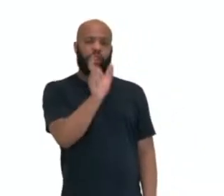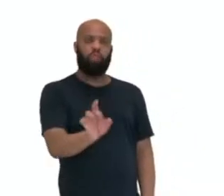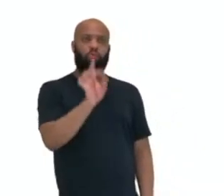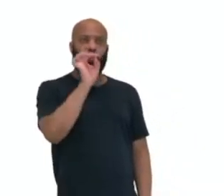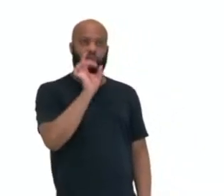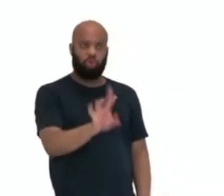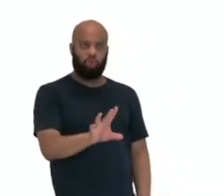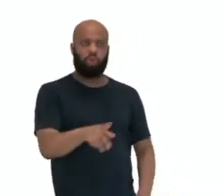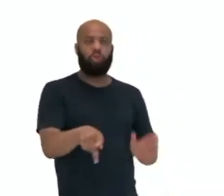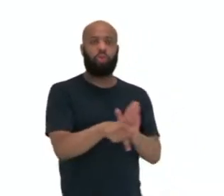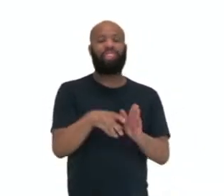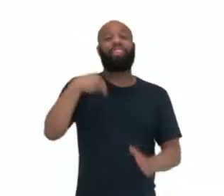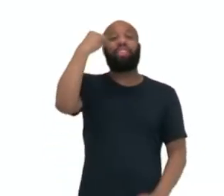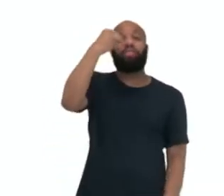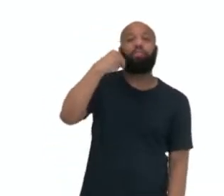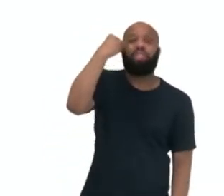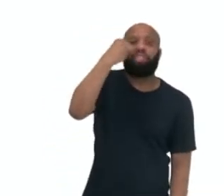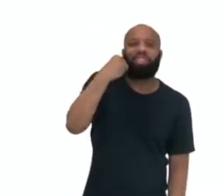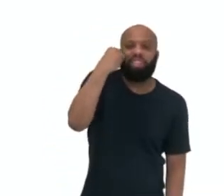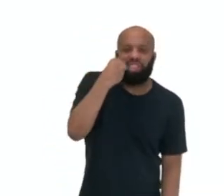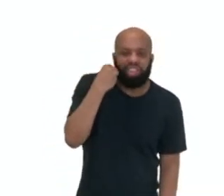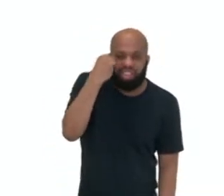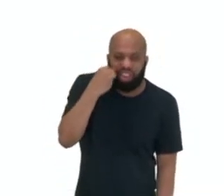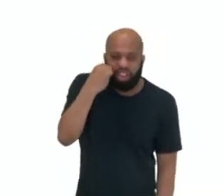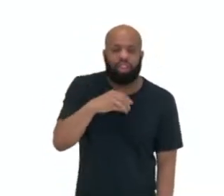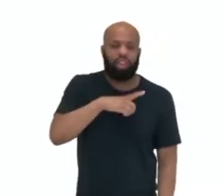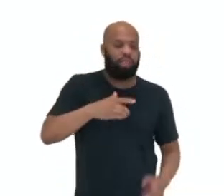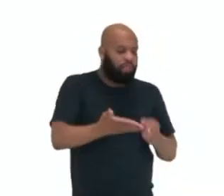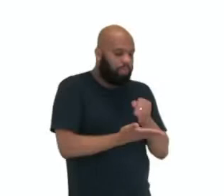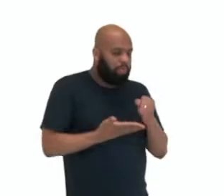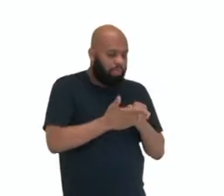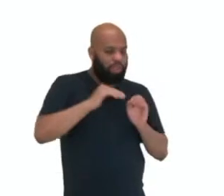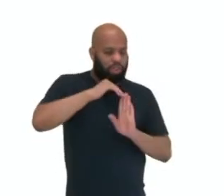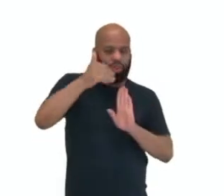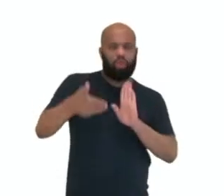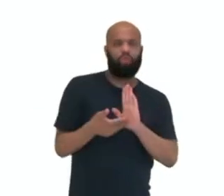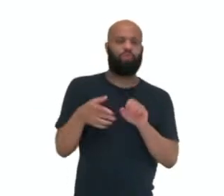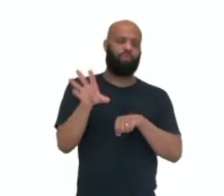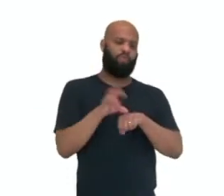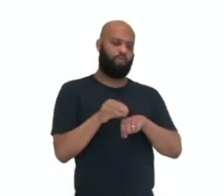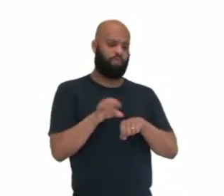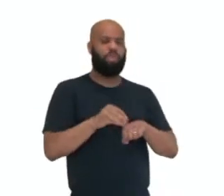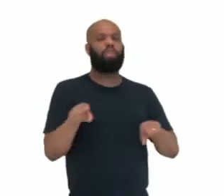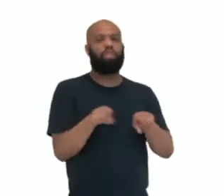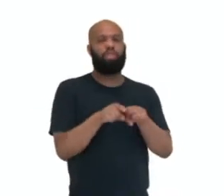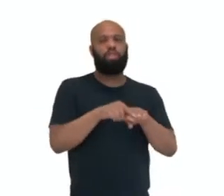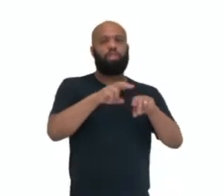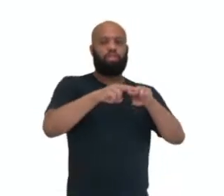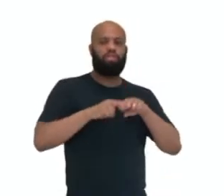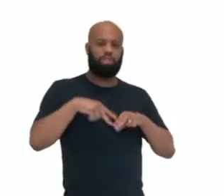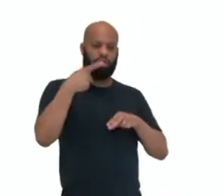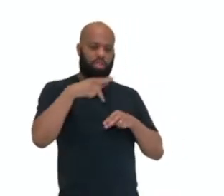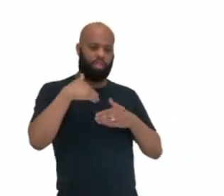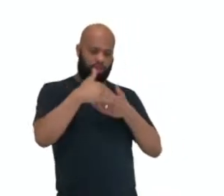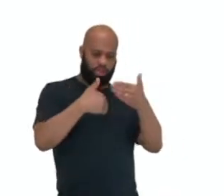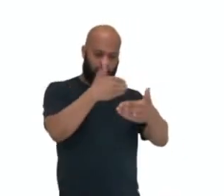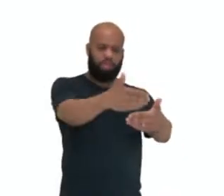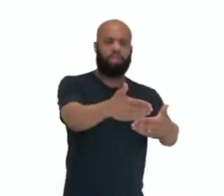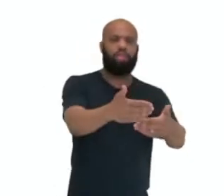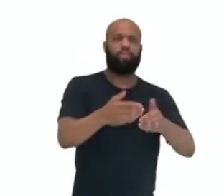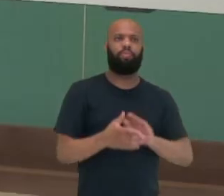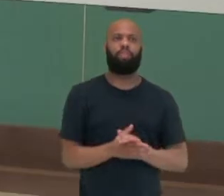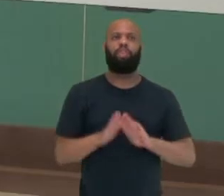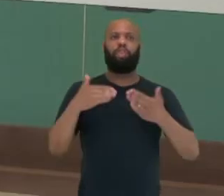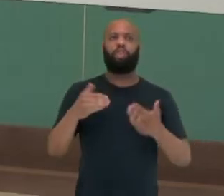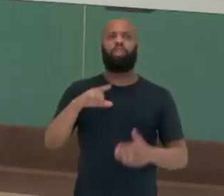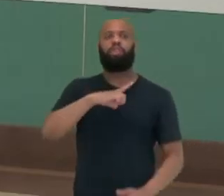da experiência, na qual se funda todo o nosso conhecimento, que dela deriva em última instância, tá?